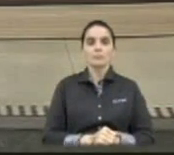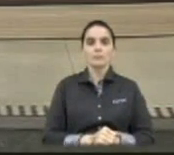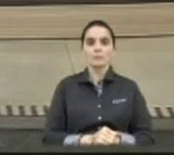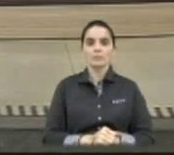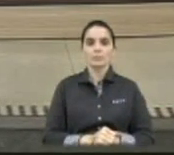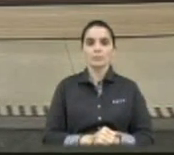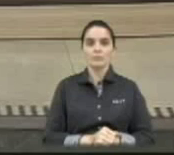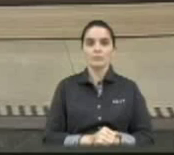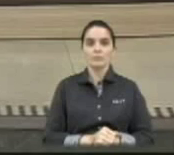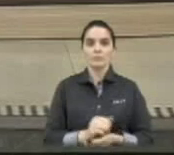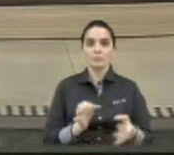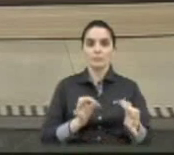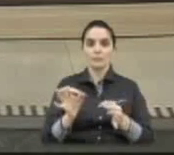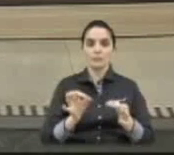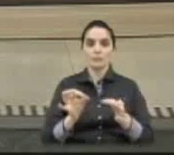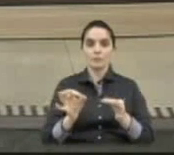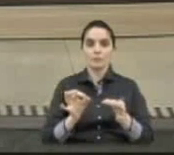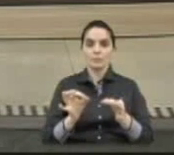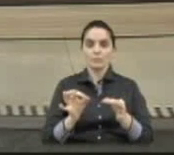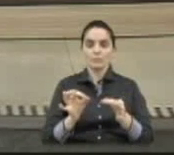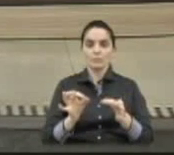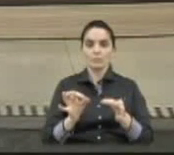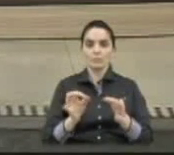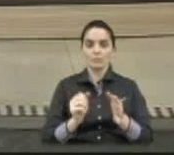vamos... O projeto